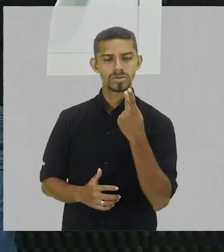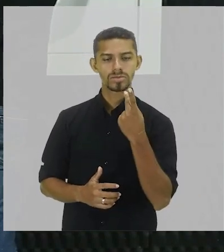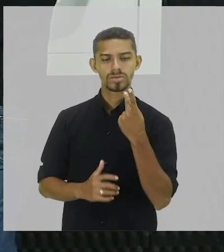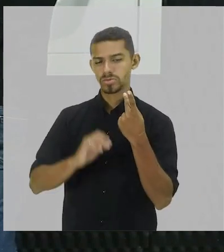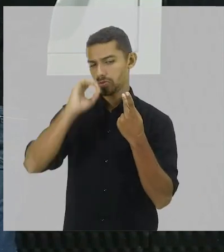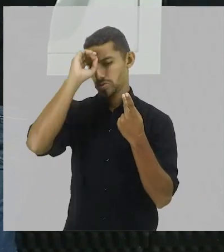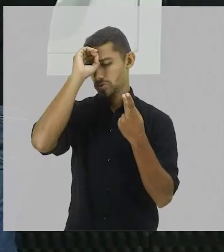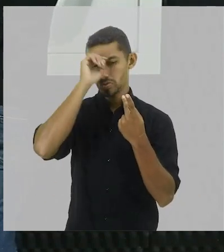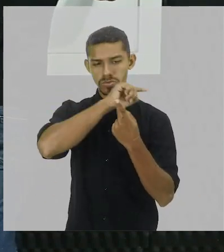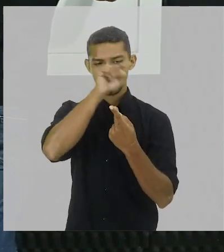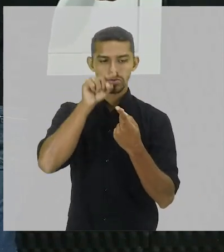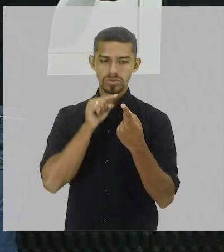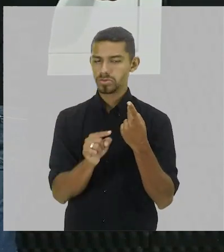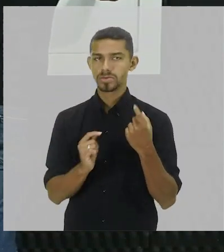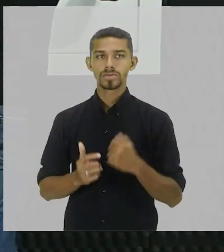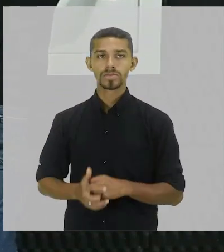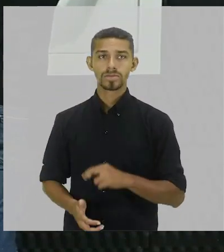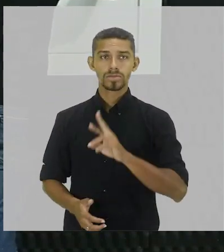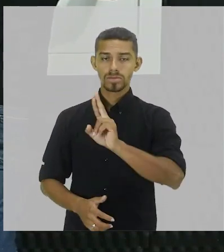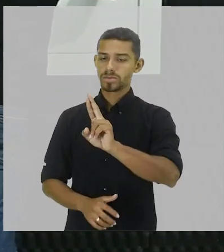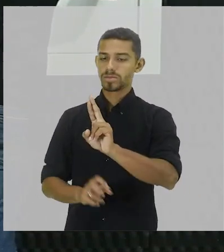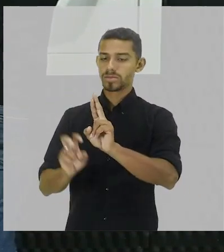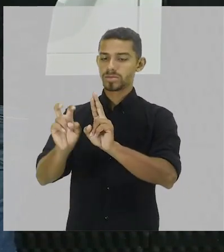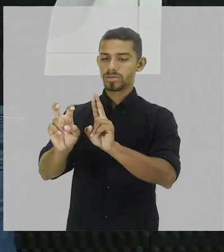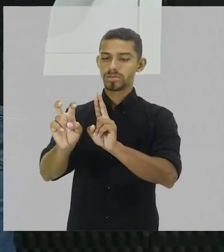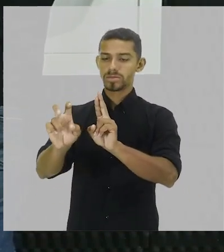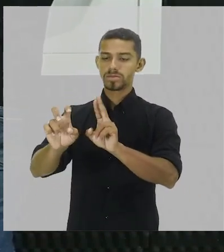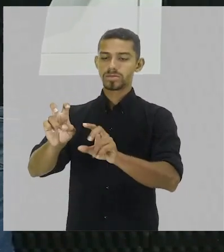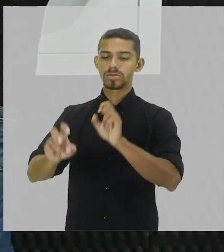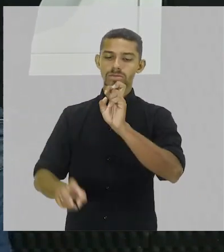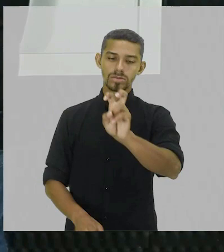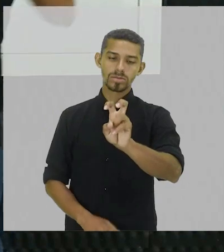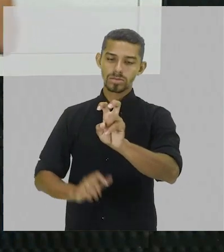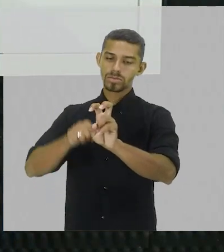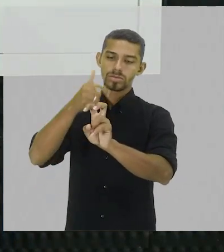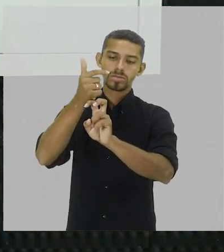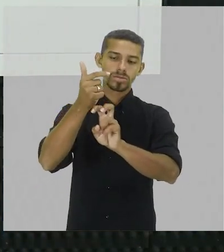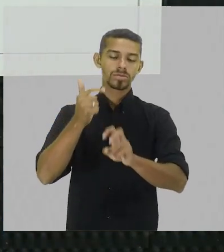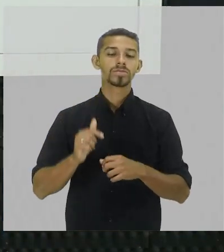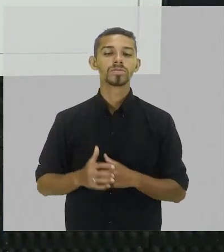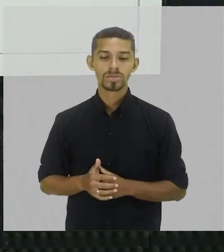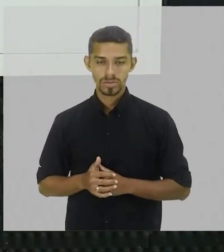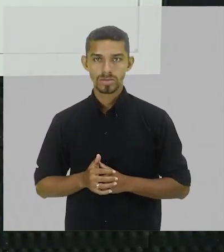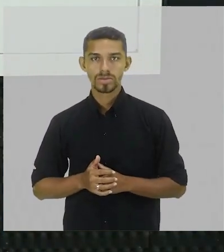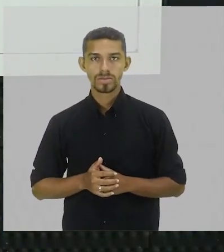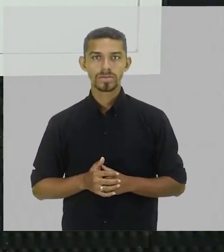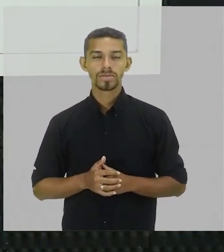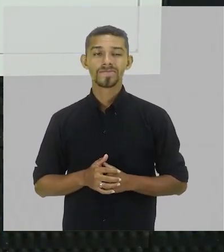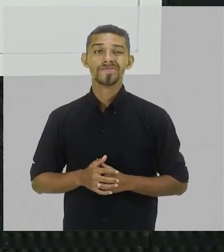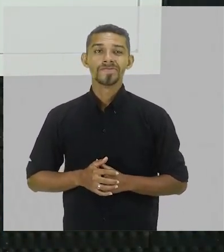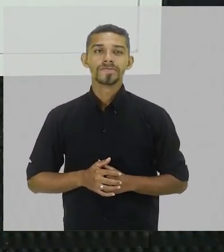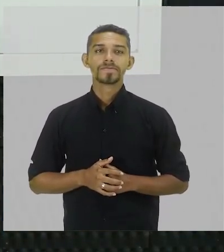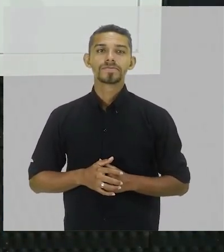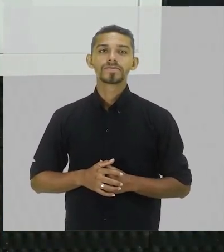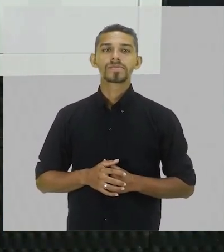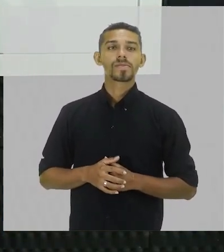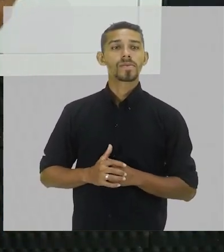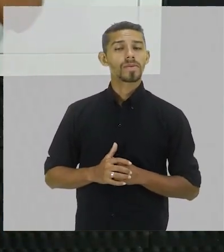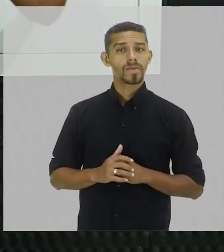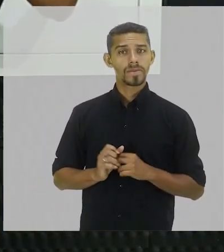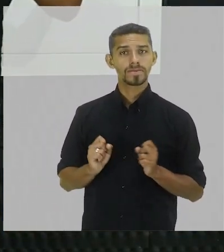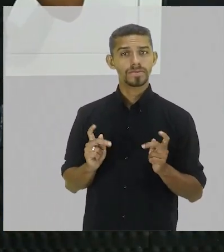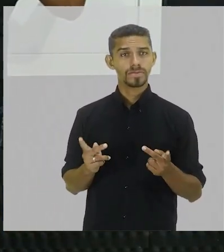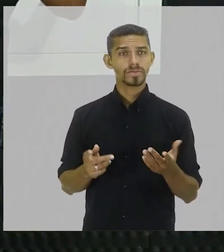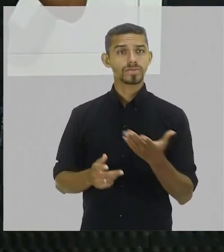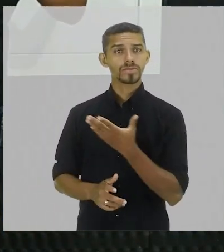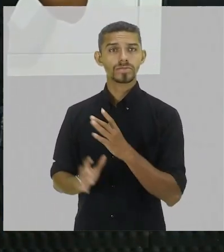saber. E o raio é 5. 5 ao quadrado. Beleza? Turminha, isso